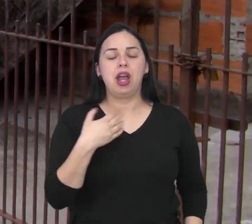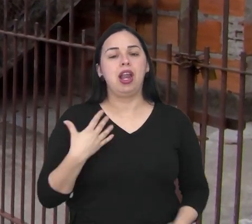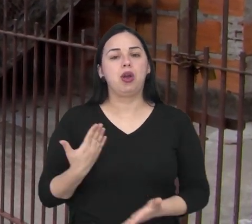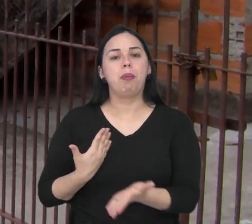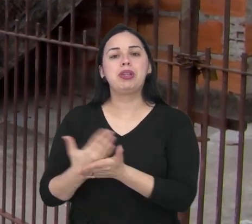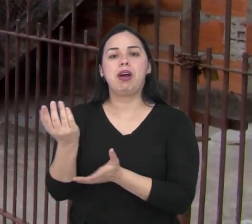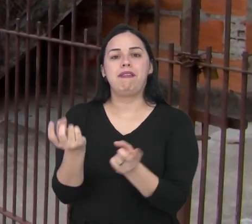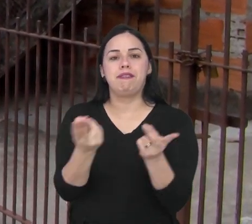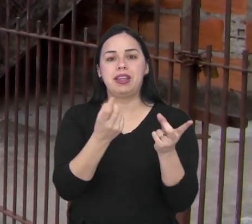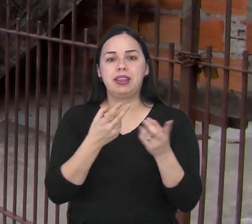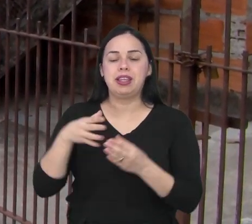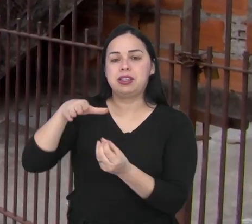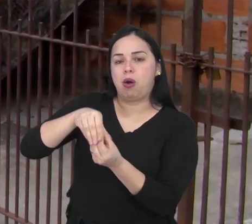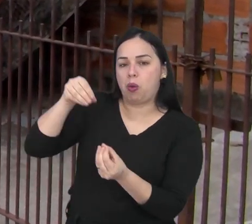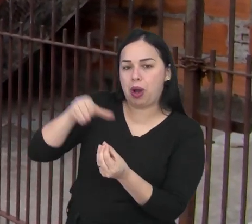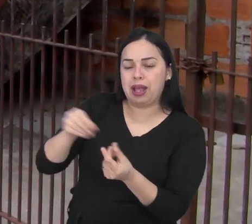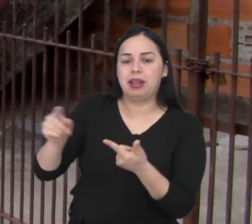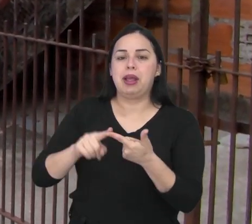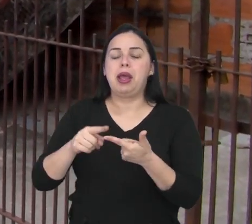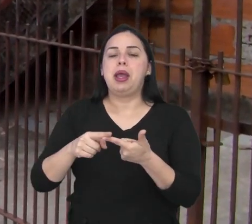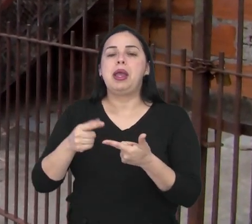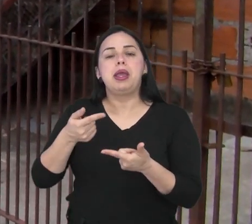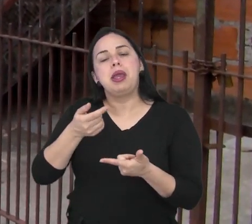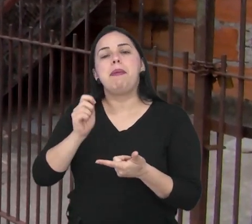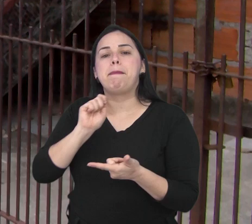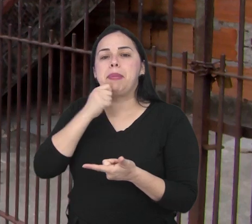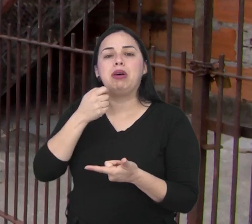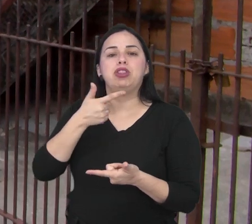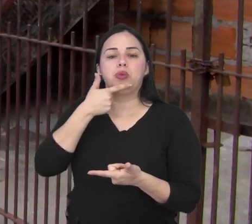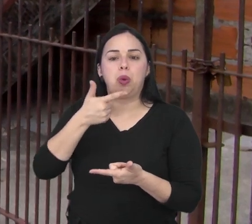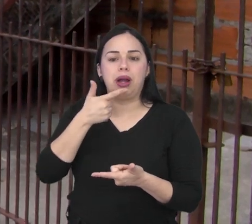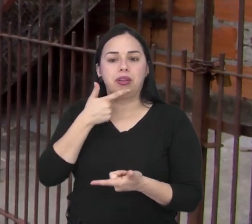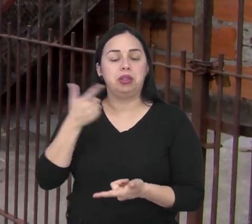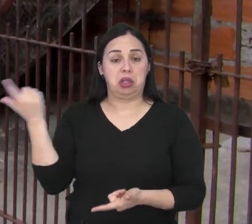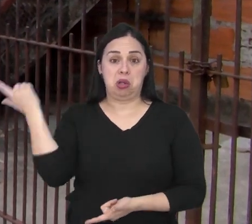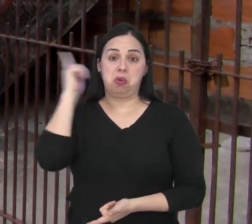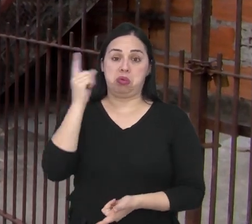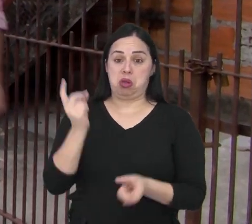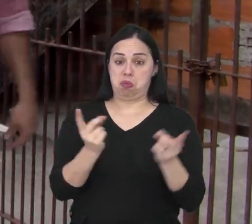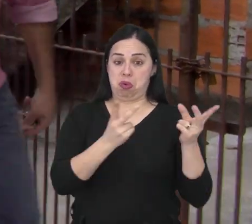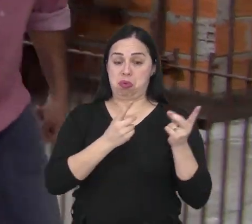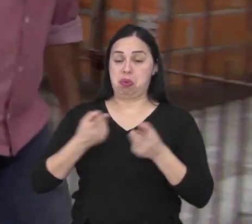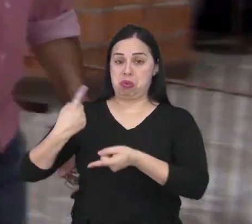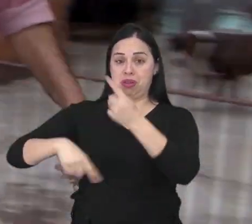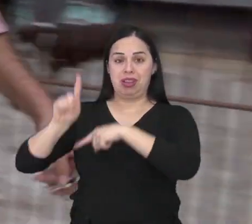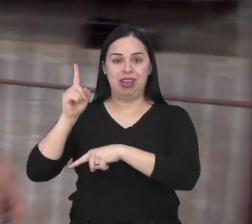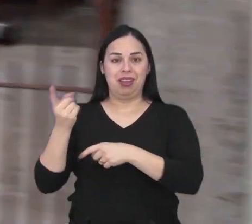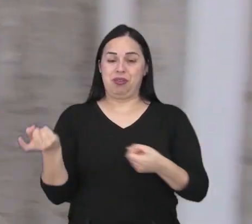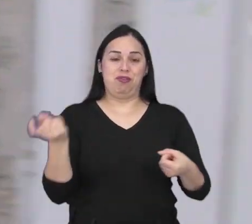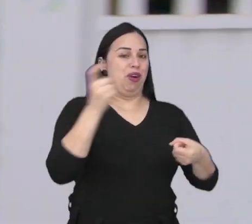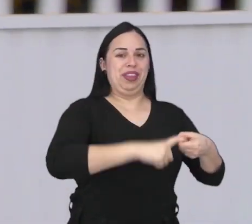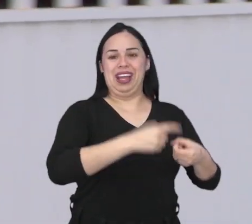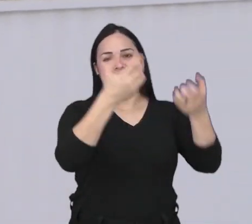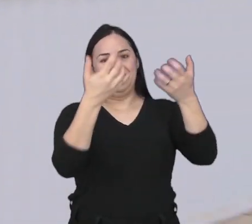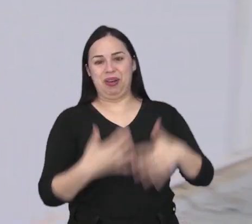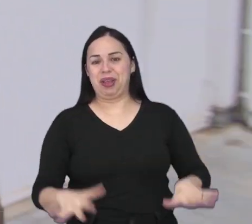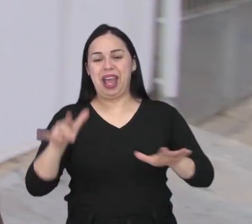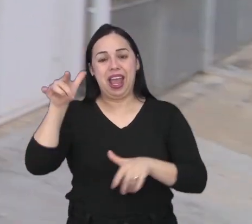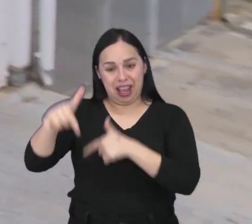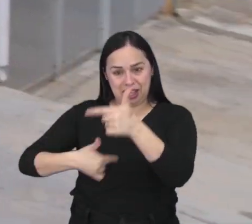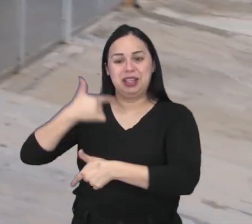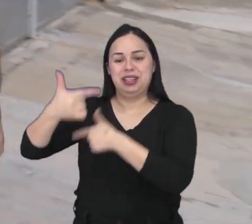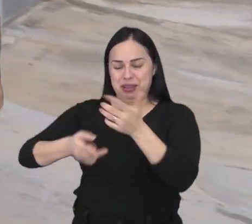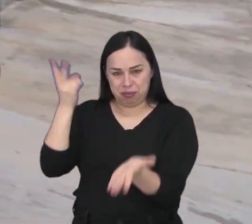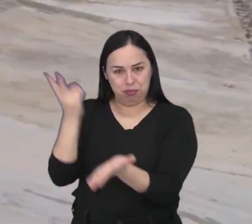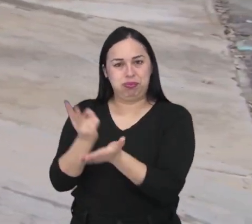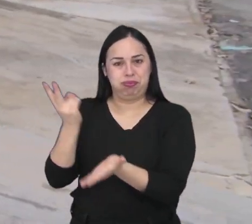vender salgados e pães de queijo congelados. Hoje, 4 anos depois, com o sucesso das vendas, ele não se vê fazendo outra coisa